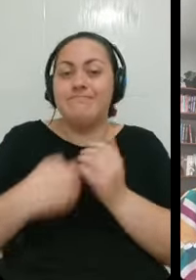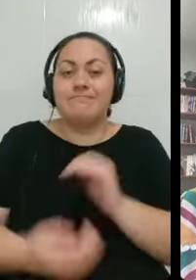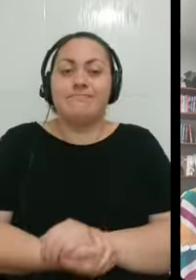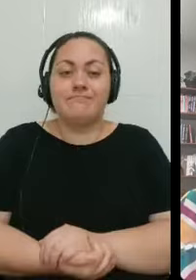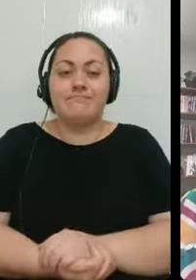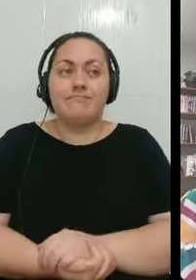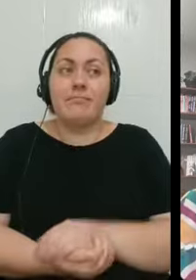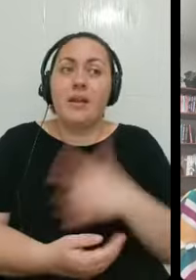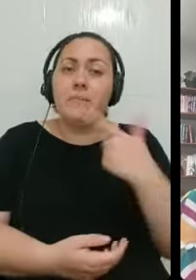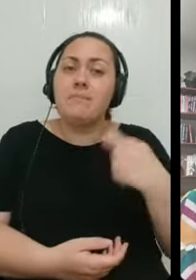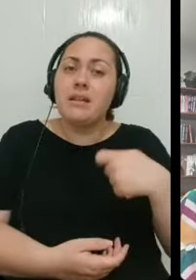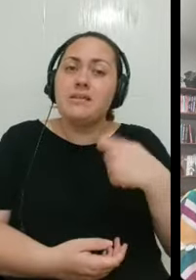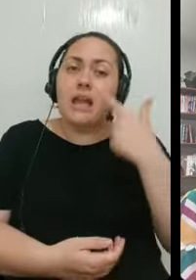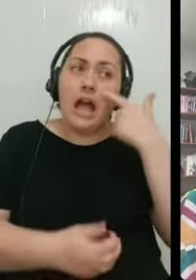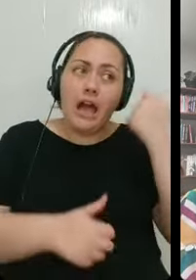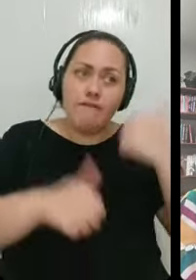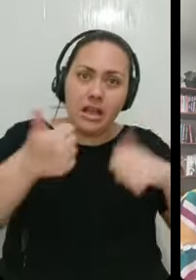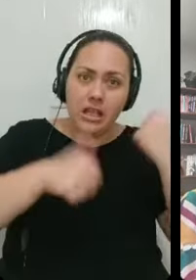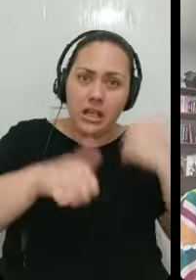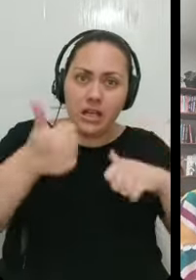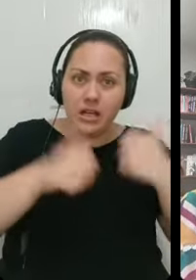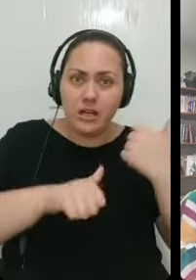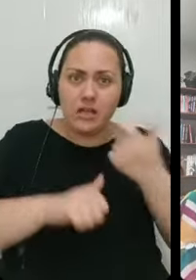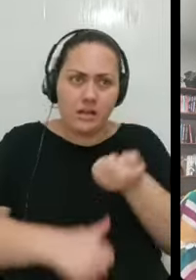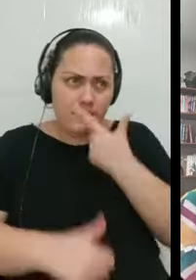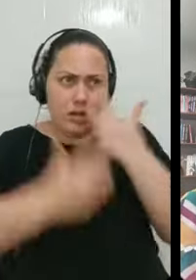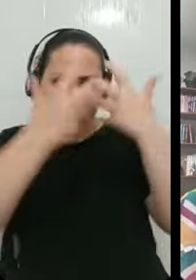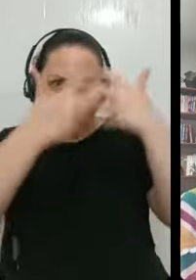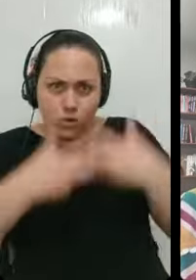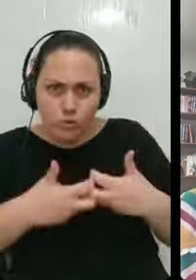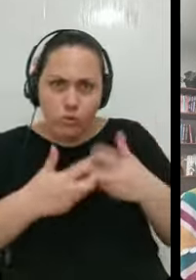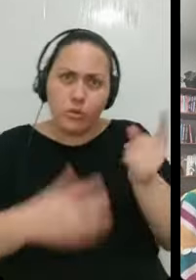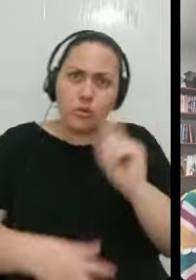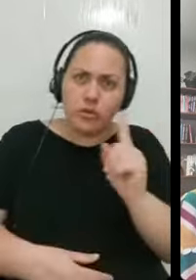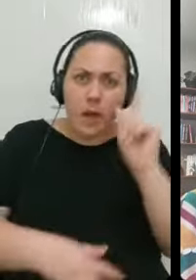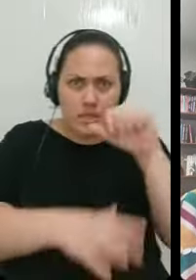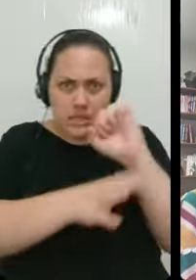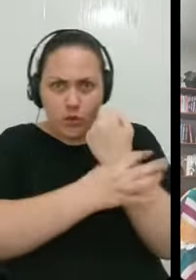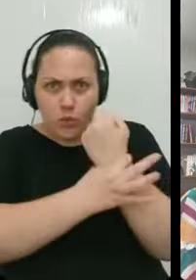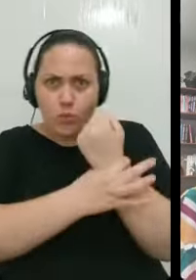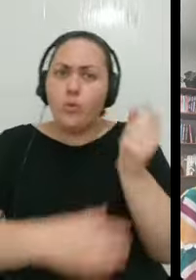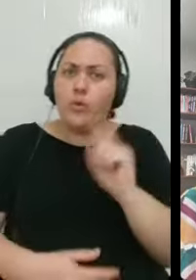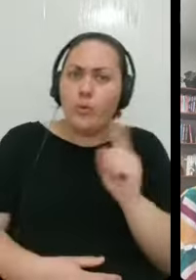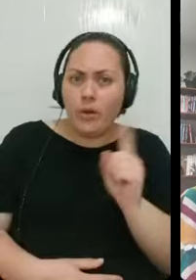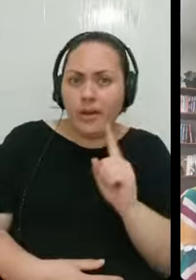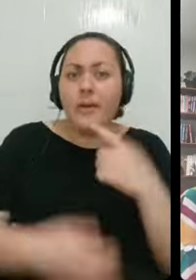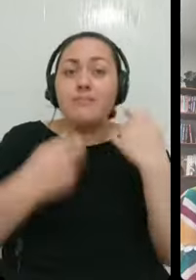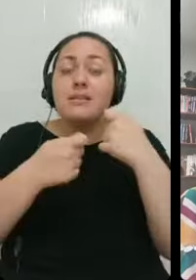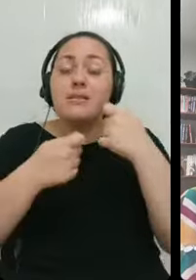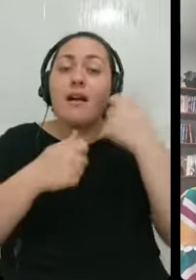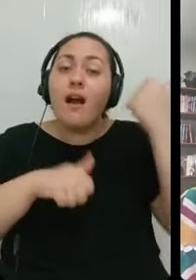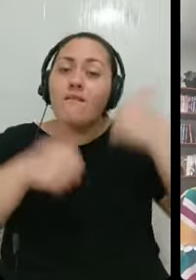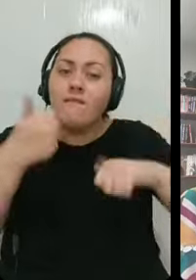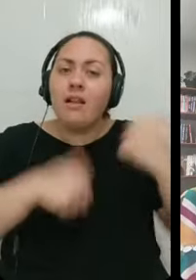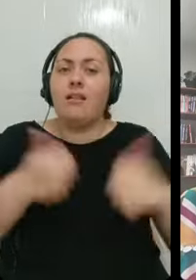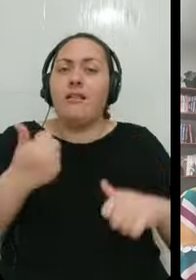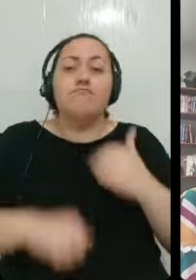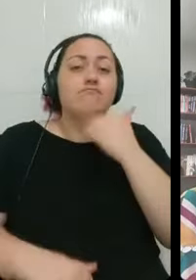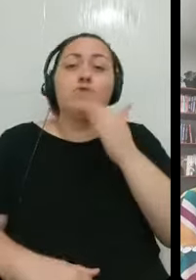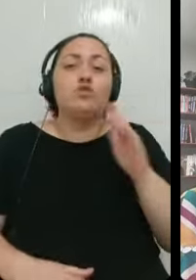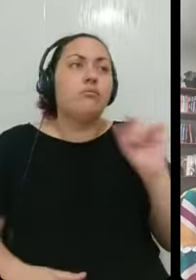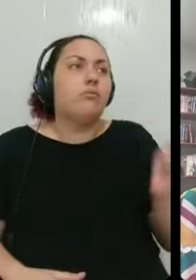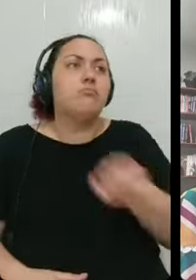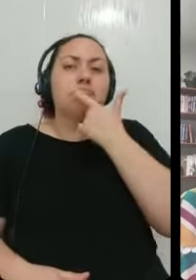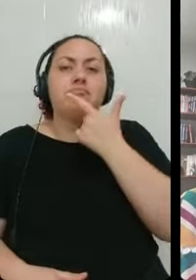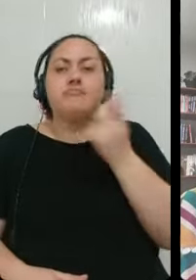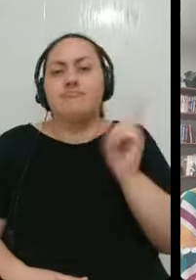avaliar a evidência de uso, né? Se é eficaz, se não é, se é seguro, se não é, né? Então, isso para a gente